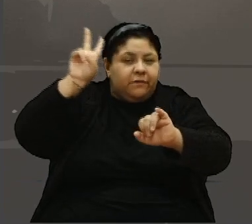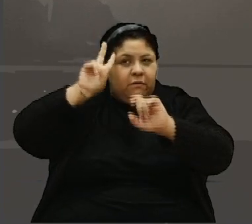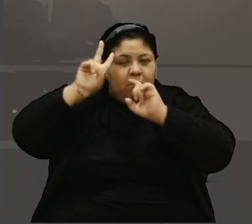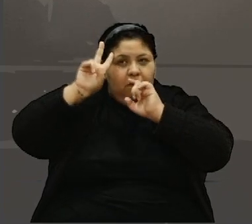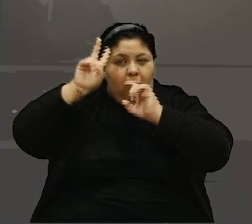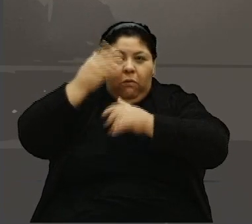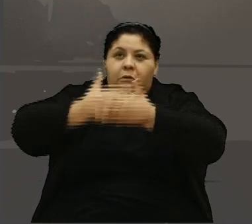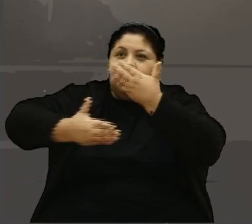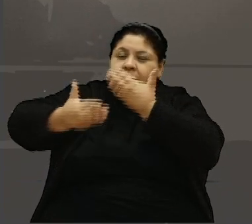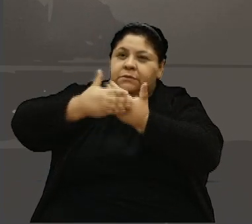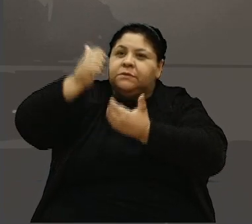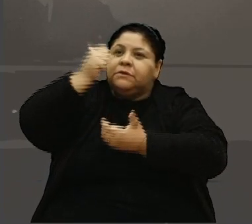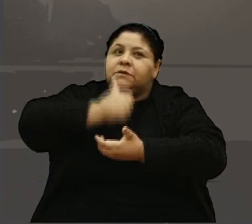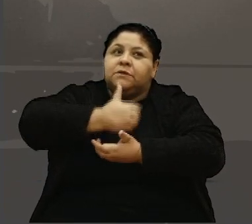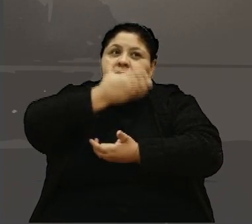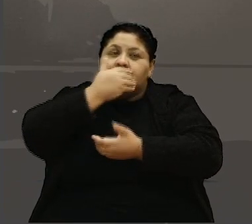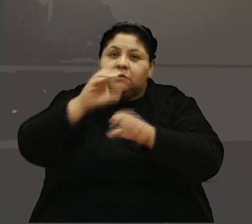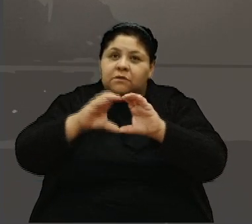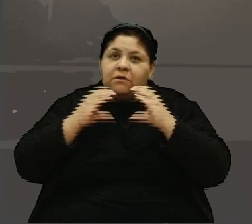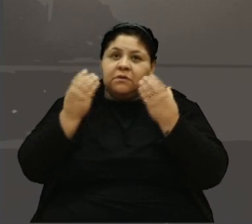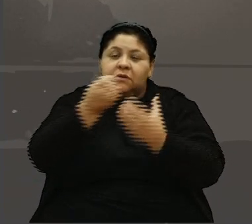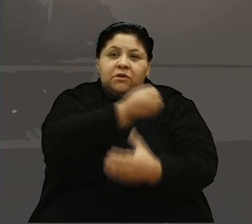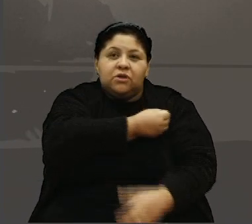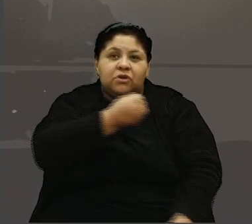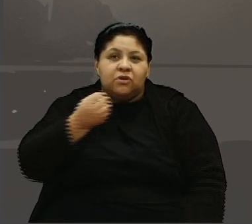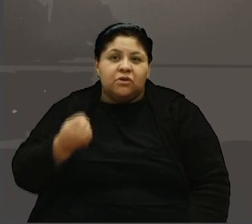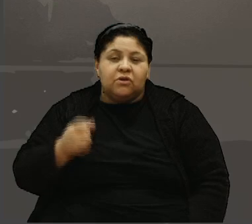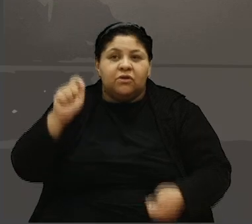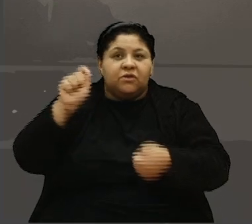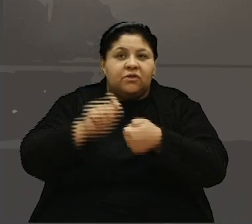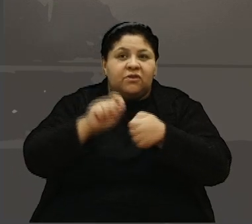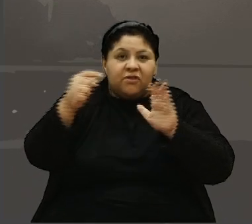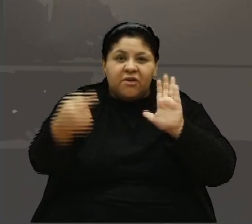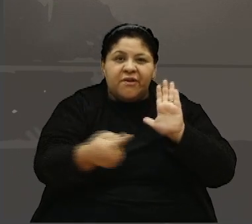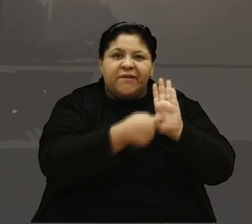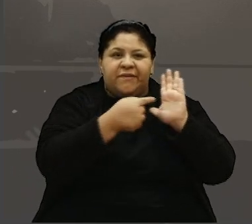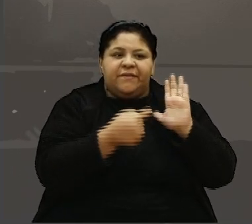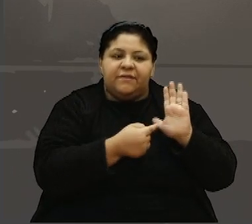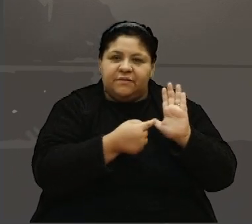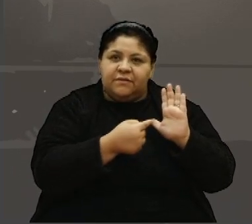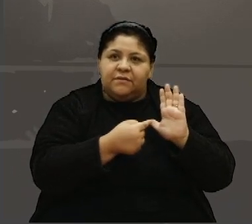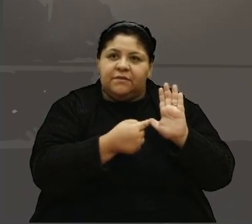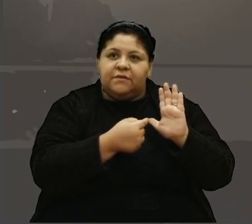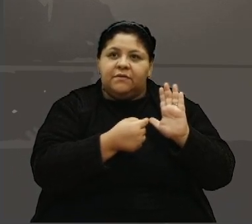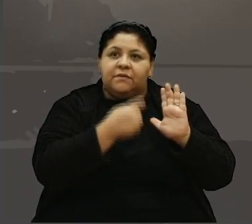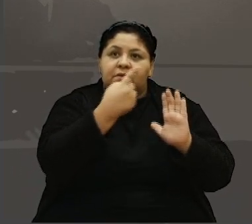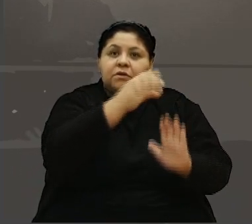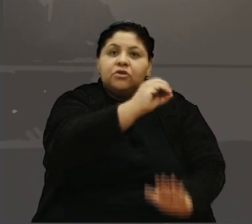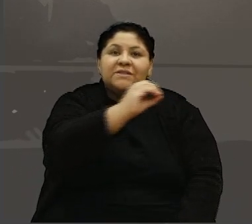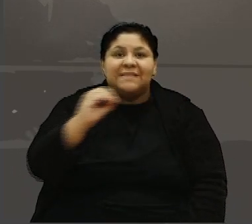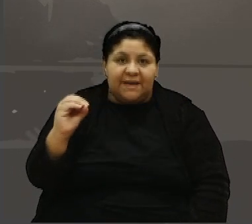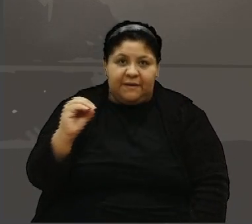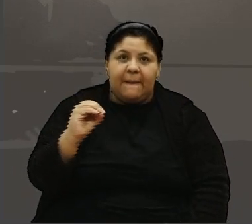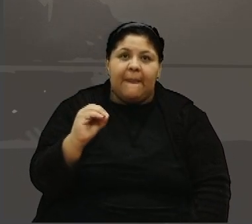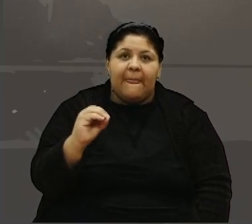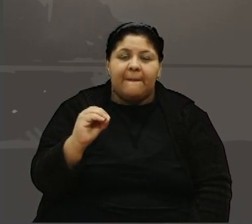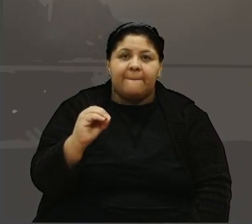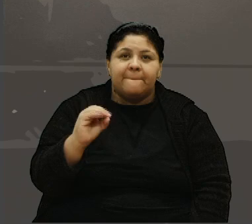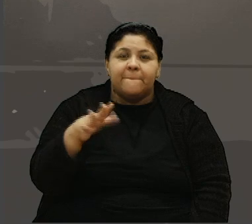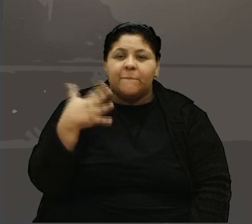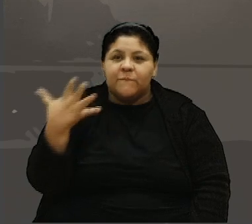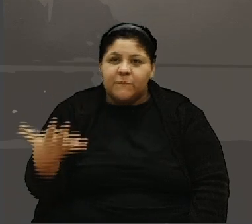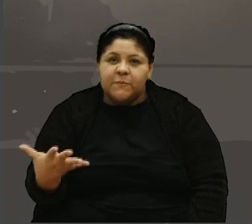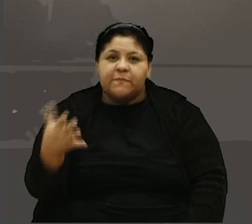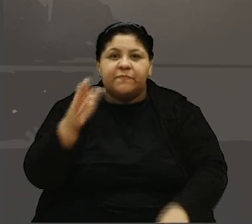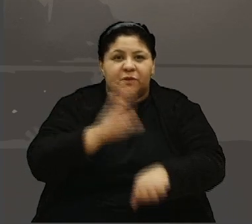a toda a comunidade caxiense que o número para que sejam feitas denúncias nesse sentido é o número 100. Uma parte, então, vereador. Em casos, em